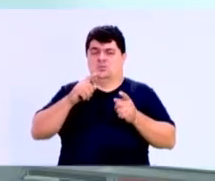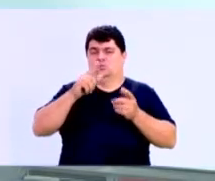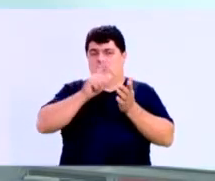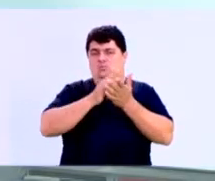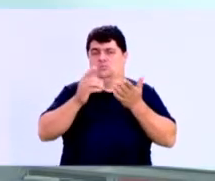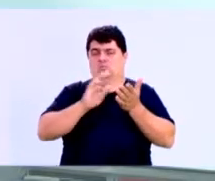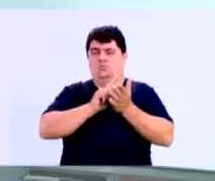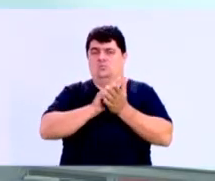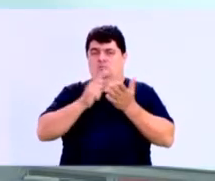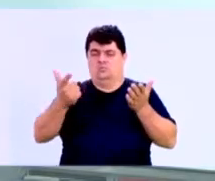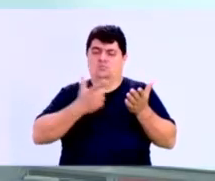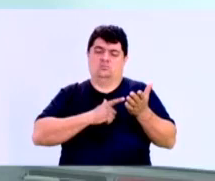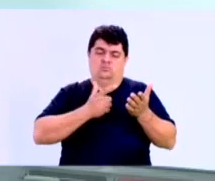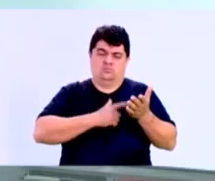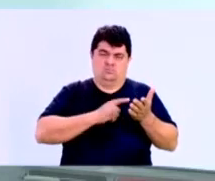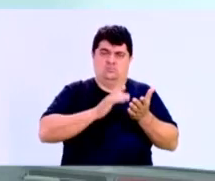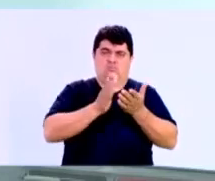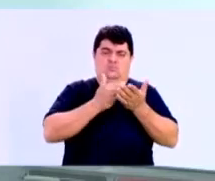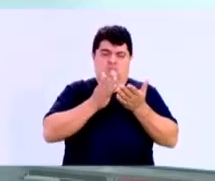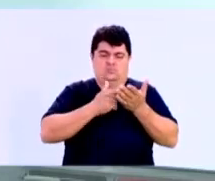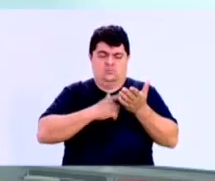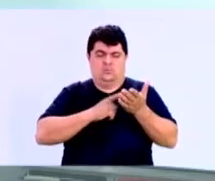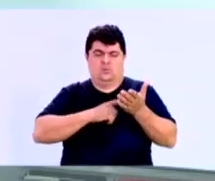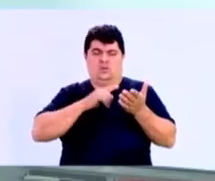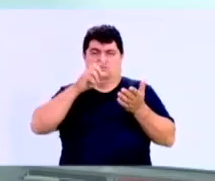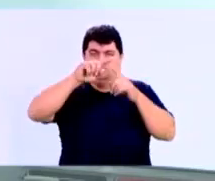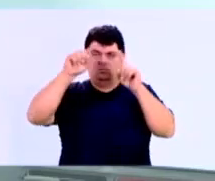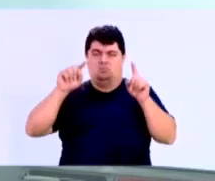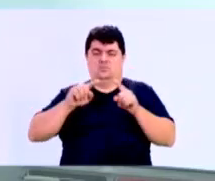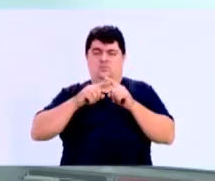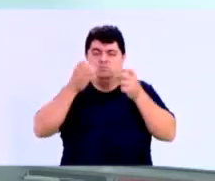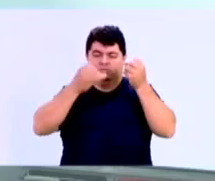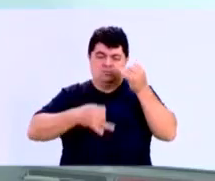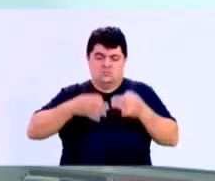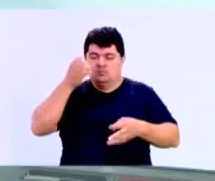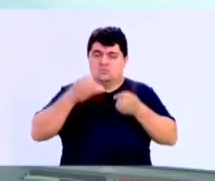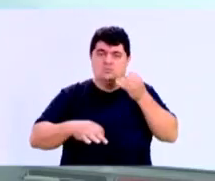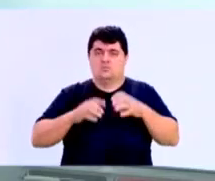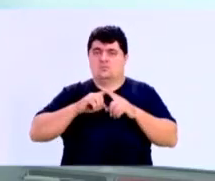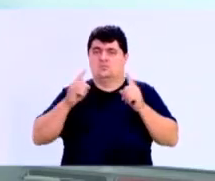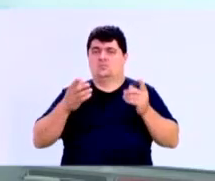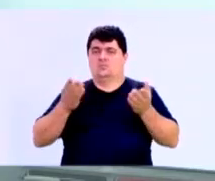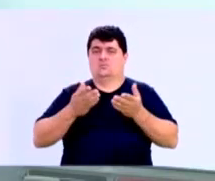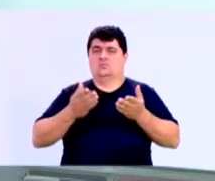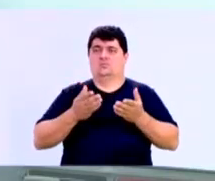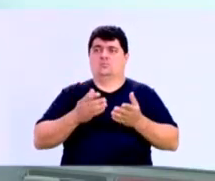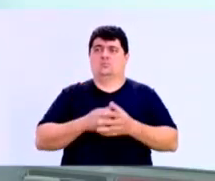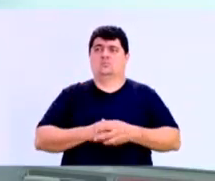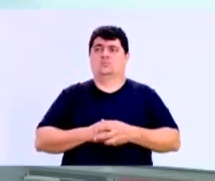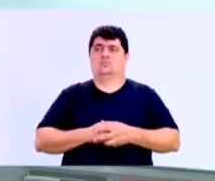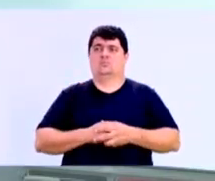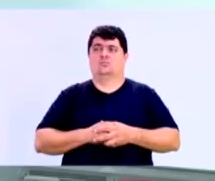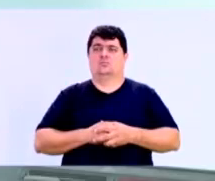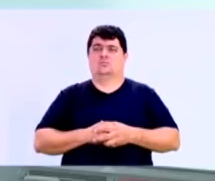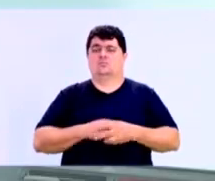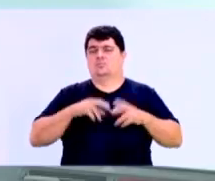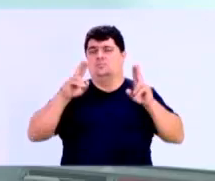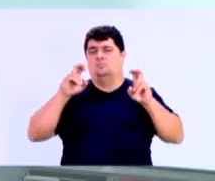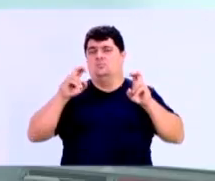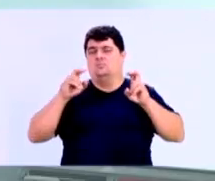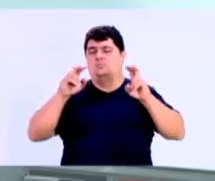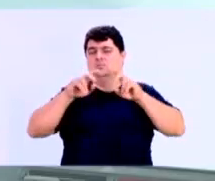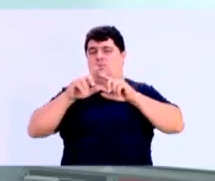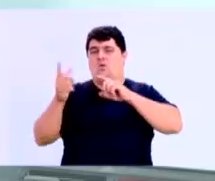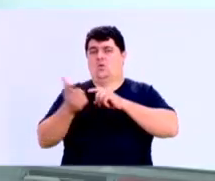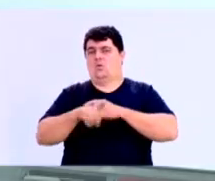fórmula do que trouxe maiores informações, mas agora a gente vai falar sobre um outro